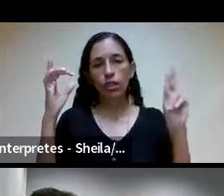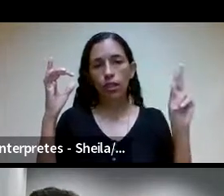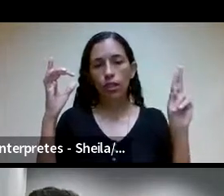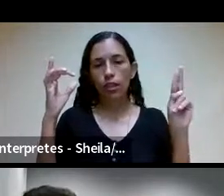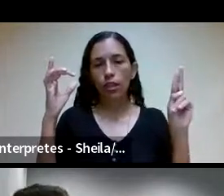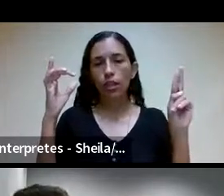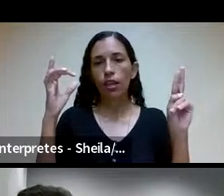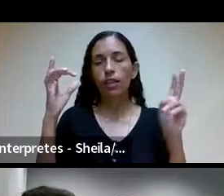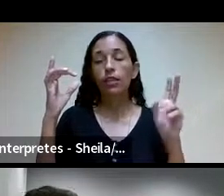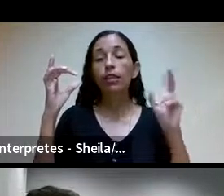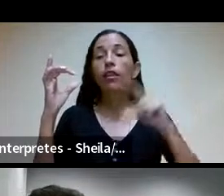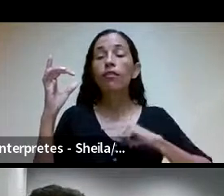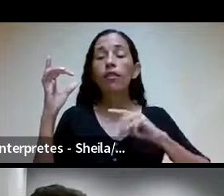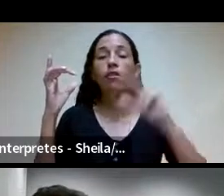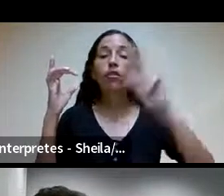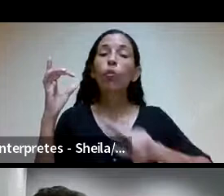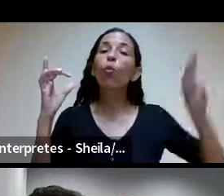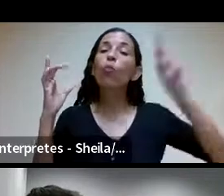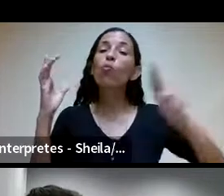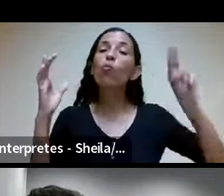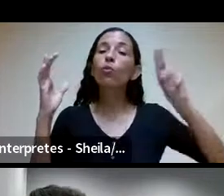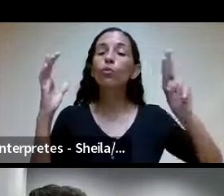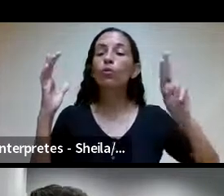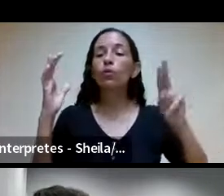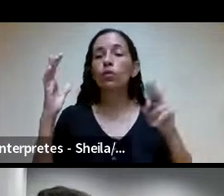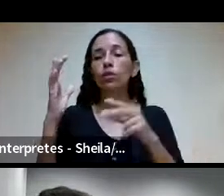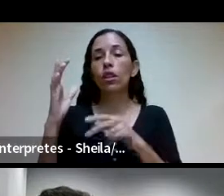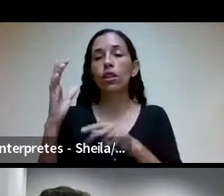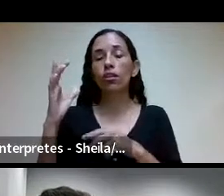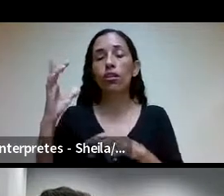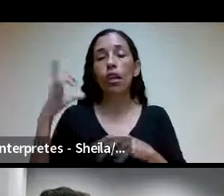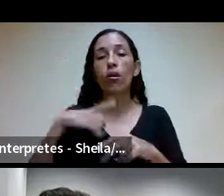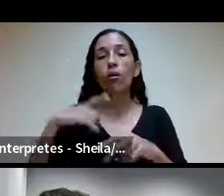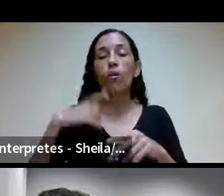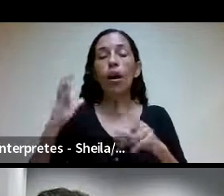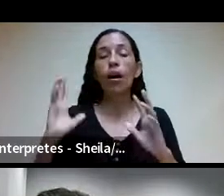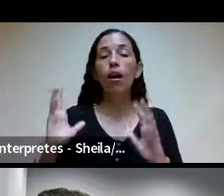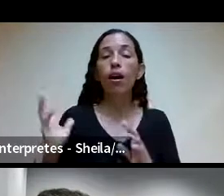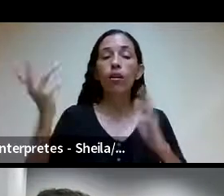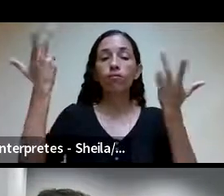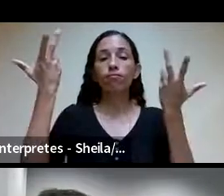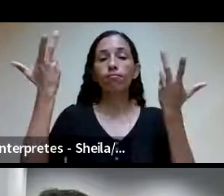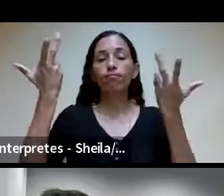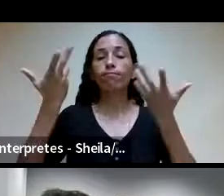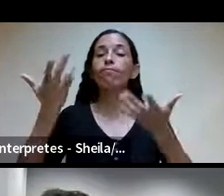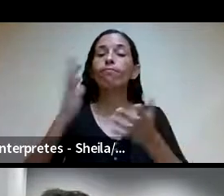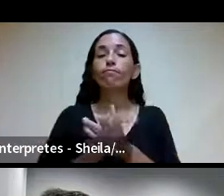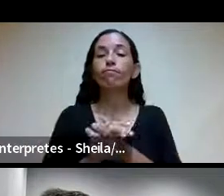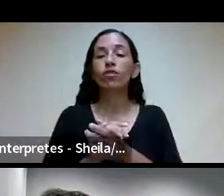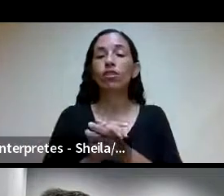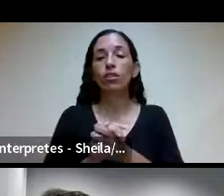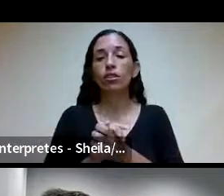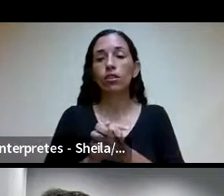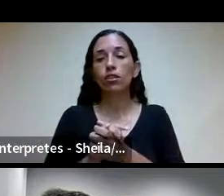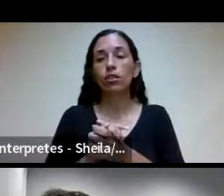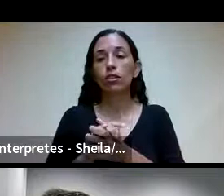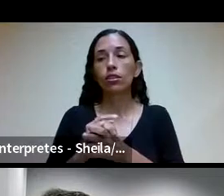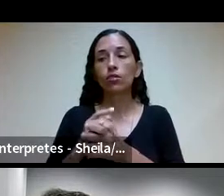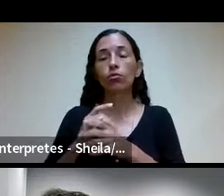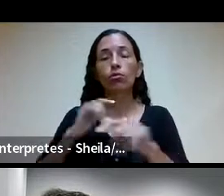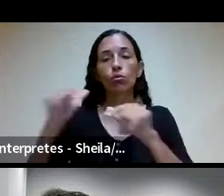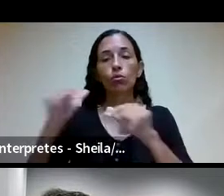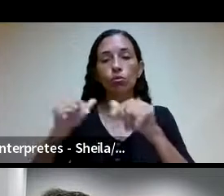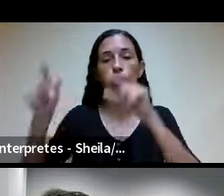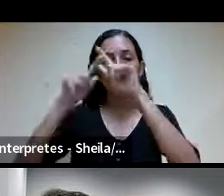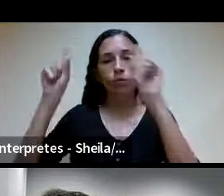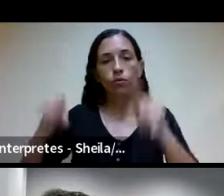celebração natalina dos nossos terceirizados. Então, eu gostaria de pedir aos que puderem